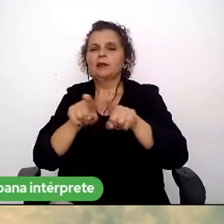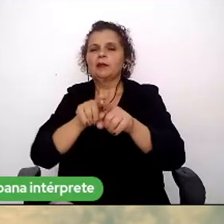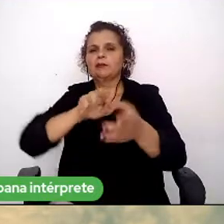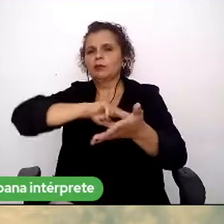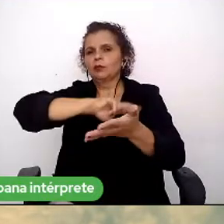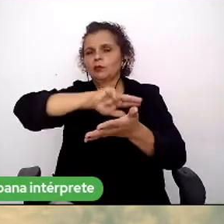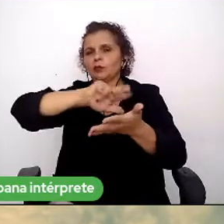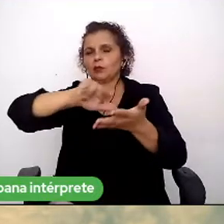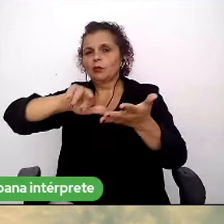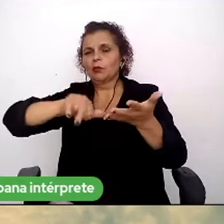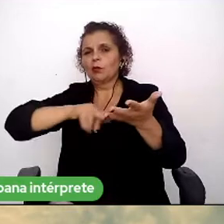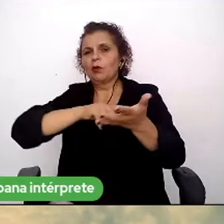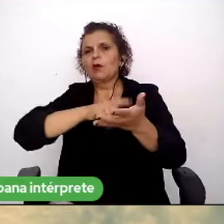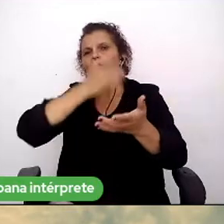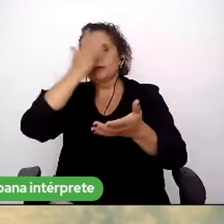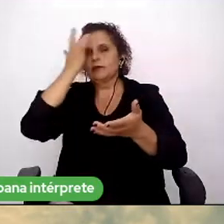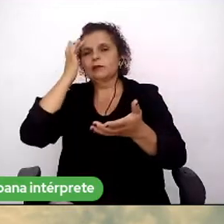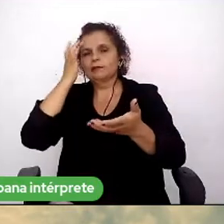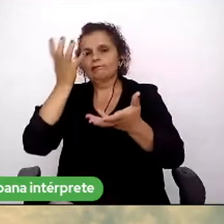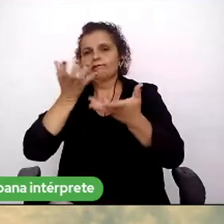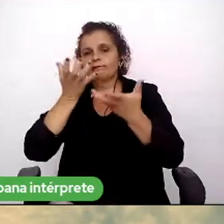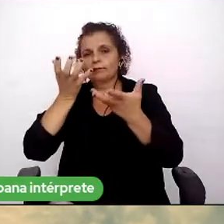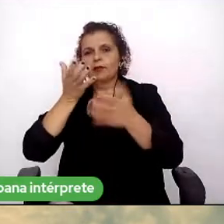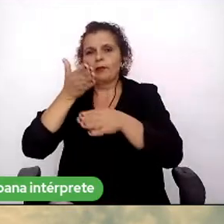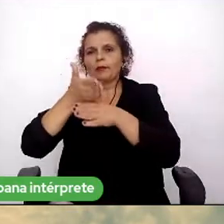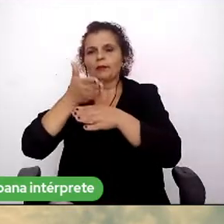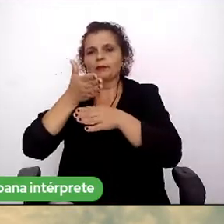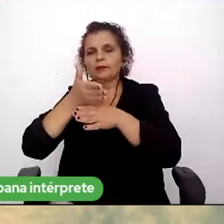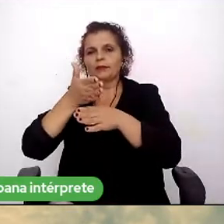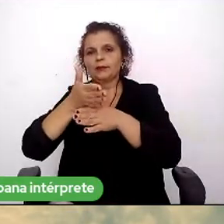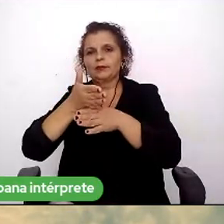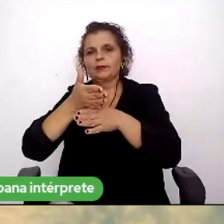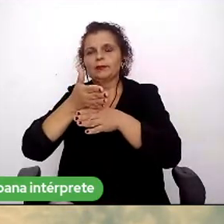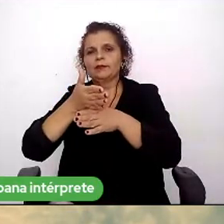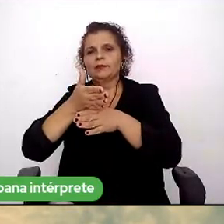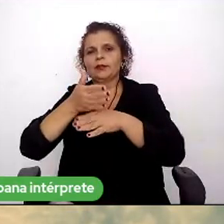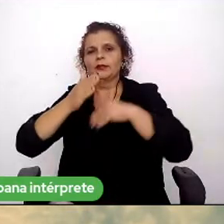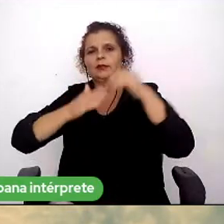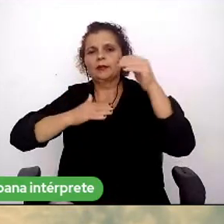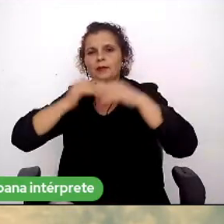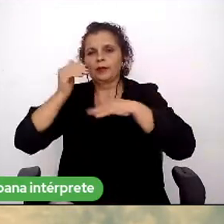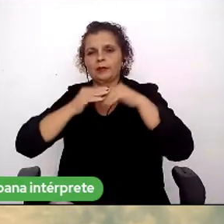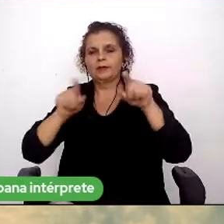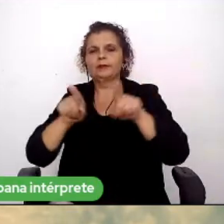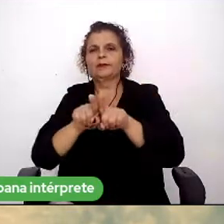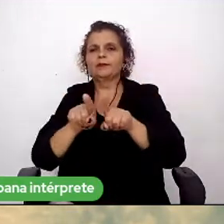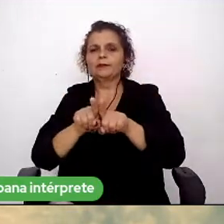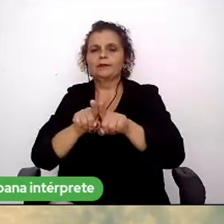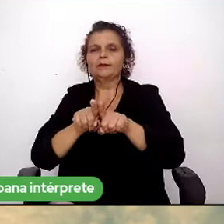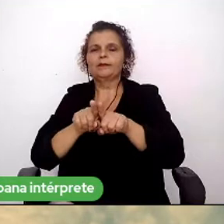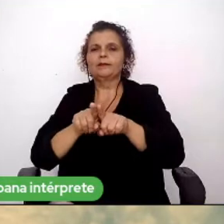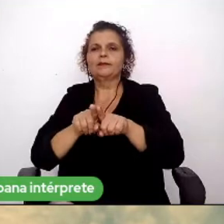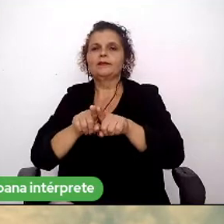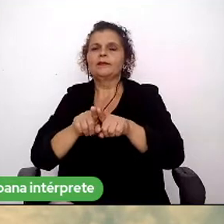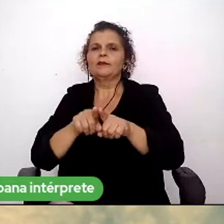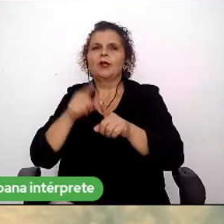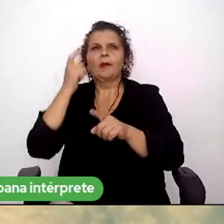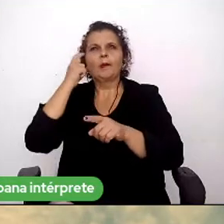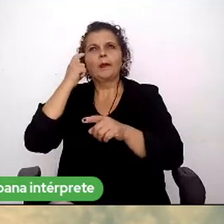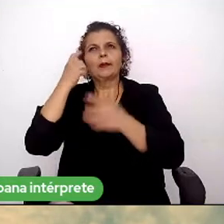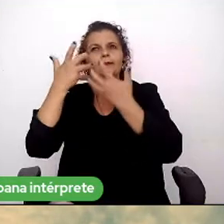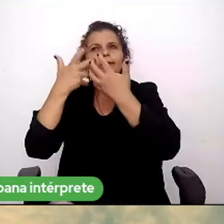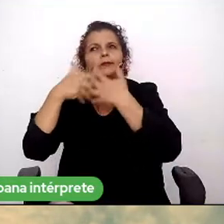possivelmente várias outras pessoas também vão participar dessas atividades, né? Então, a gente está pensando aí,